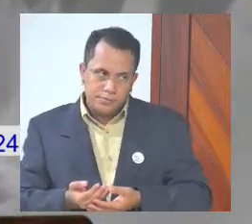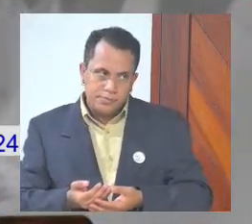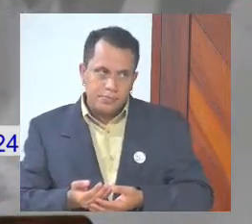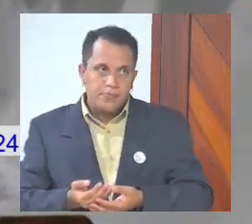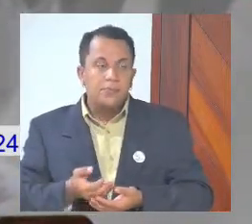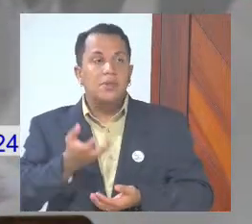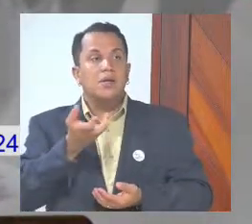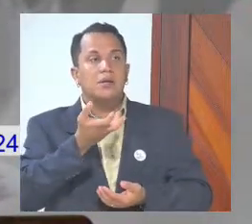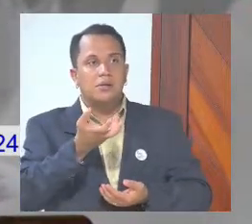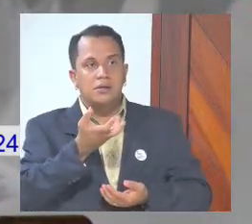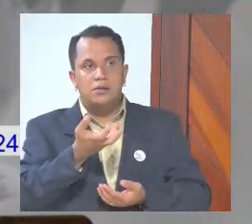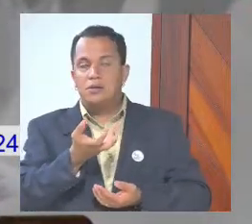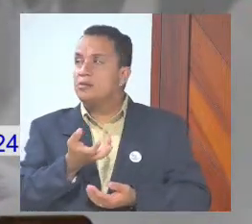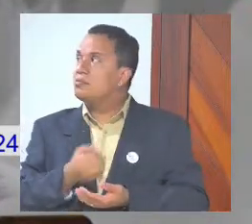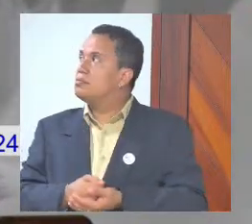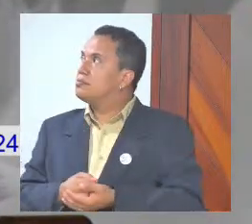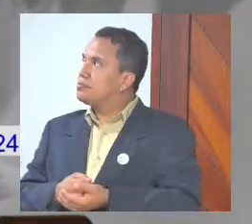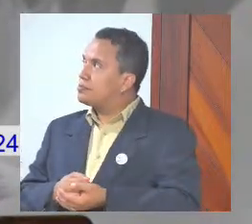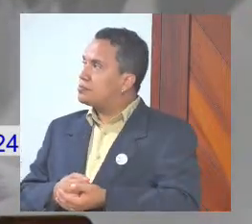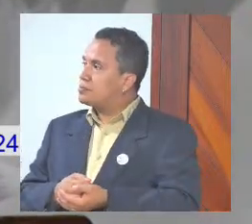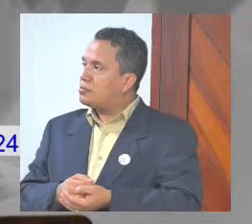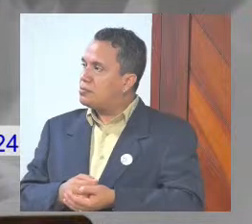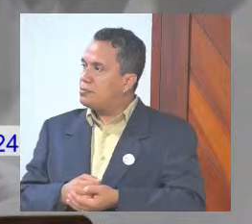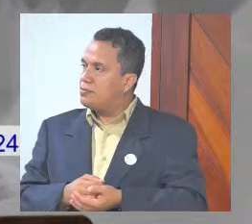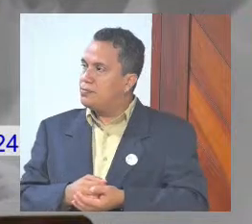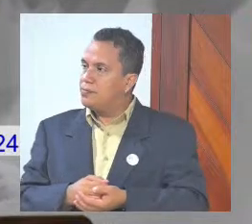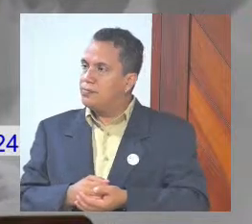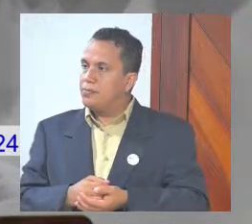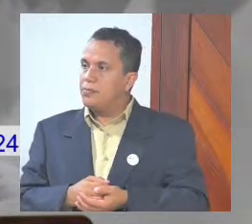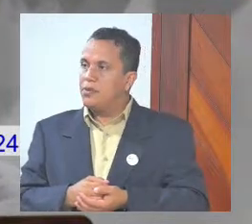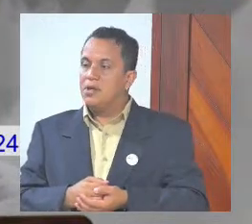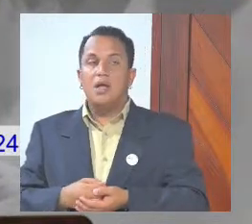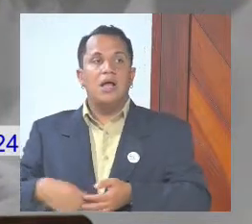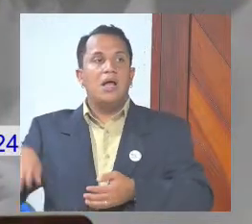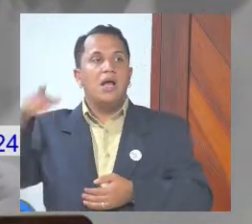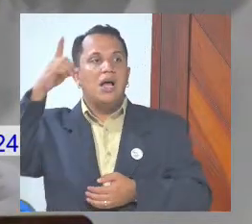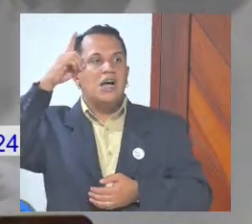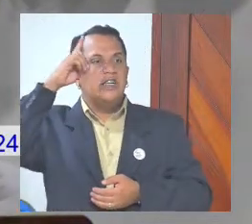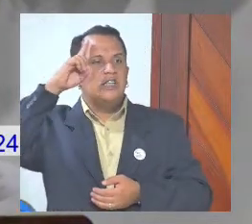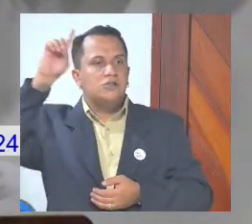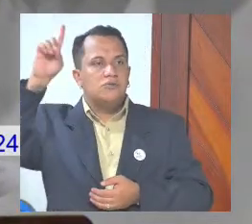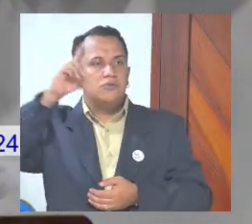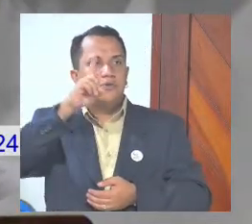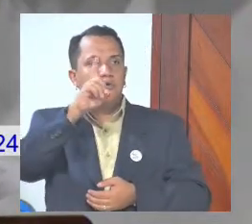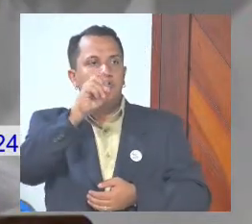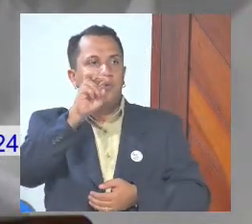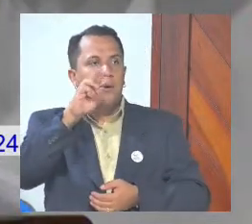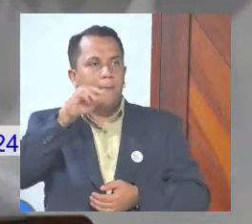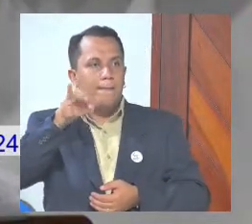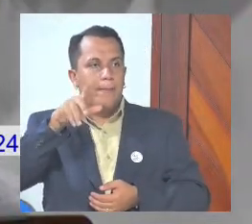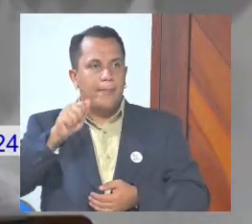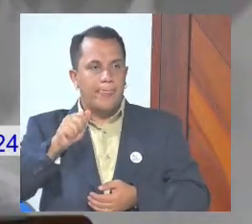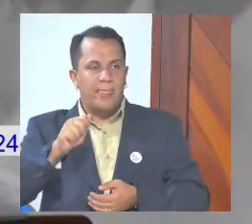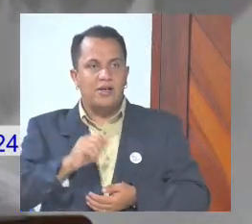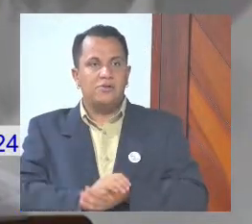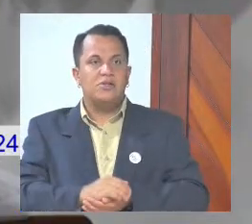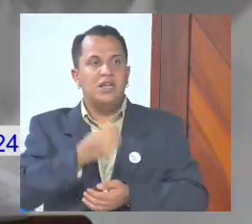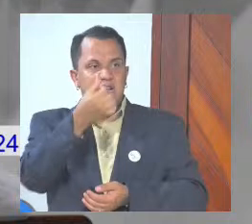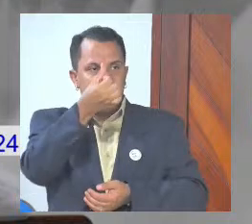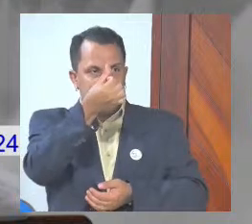Só quero aqui colocar sobre a diretora Domingas. 6 anos na